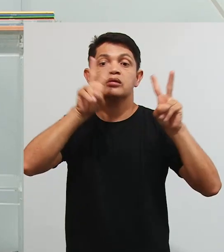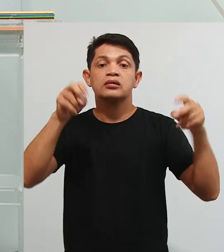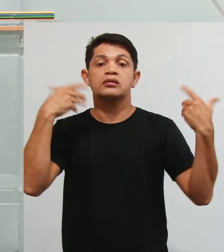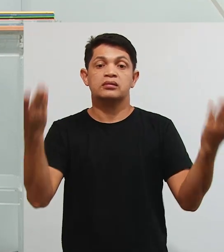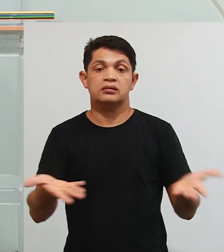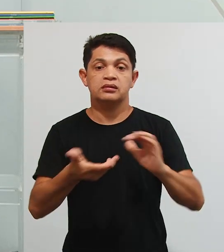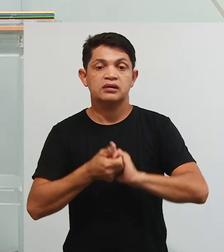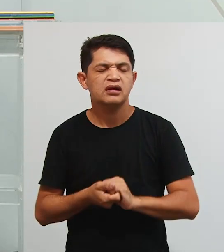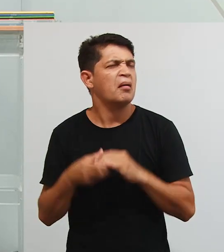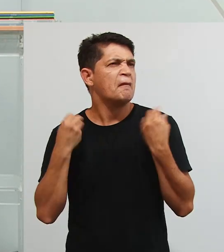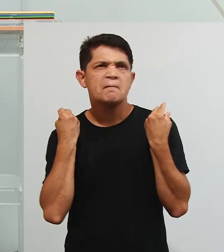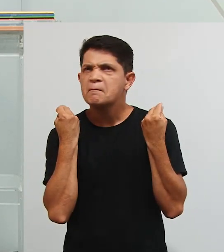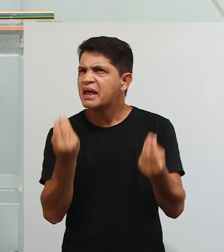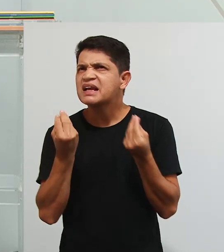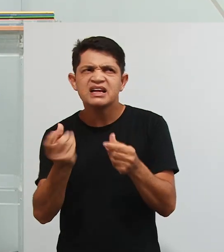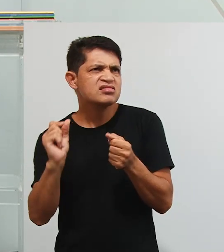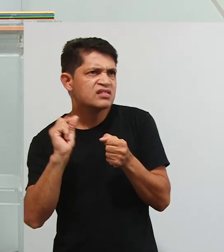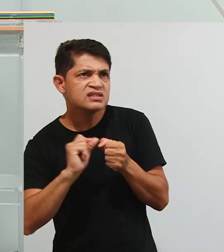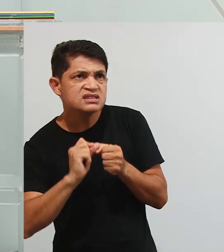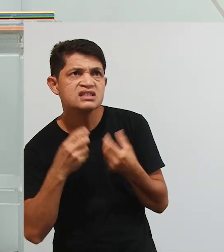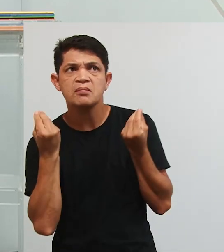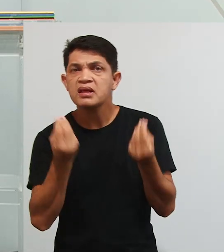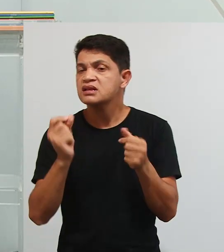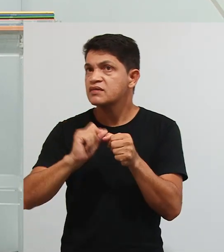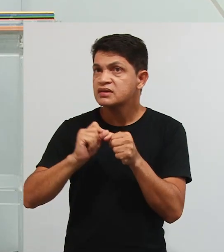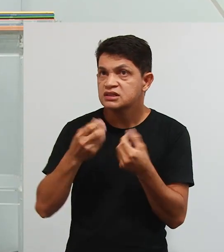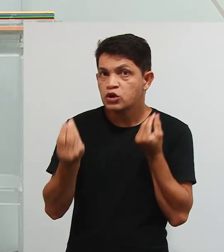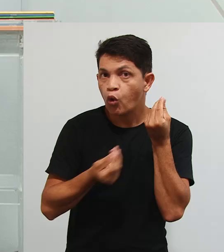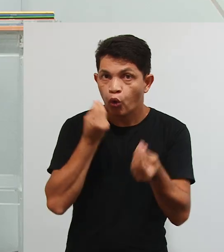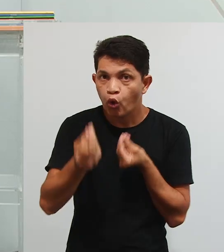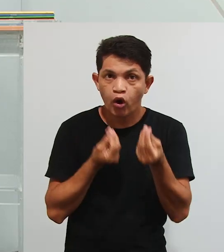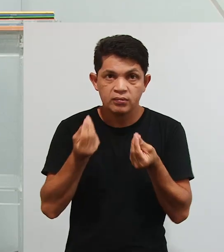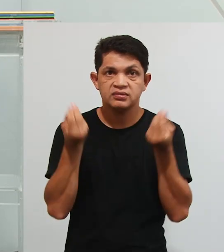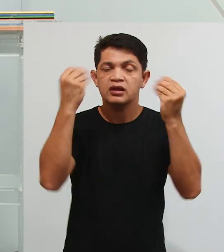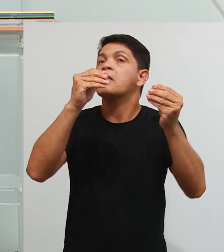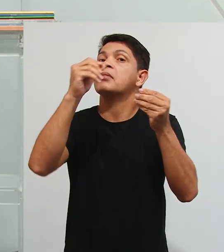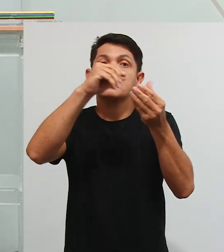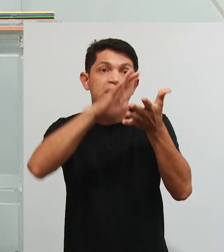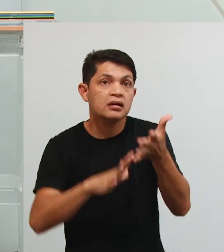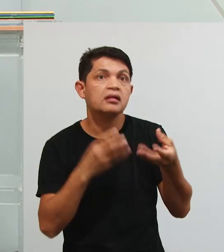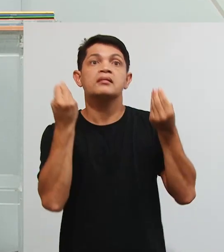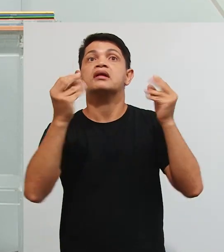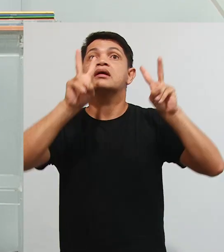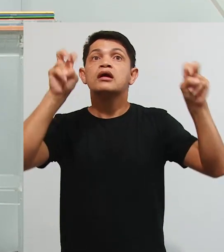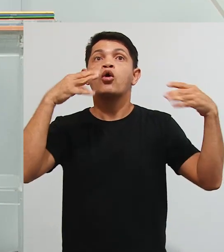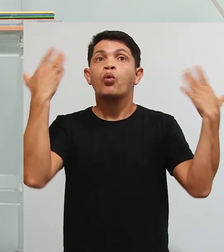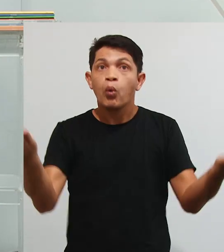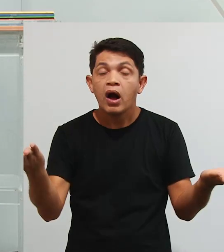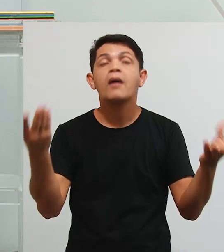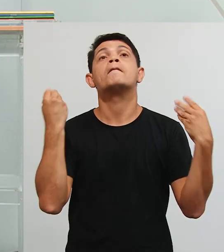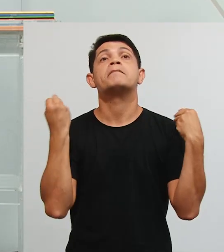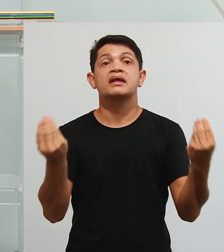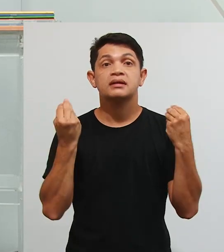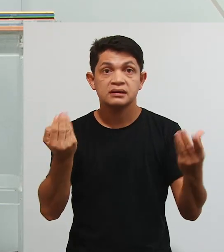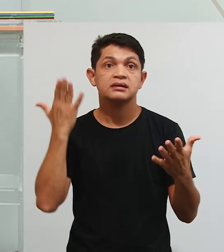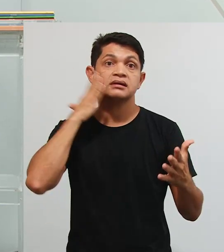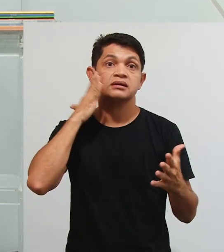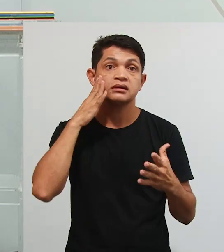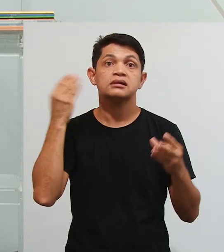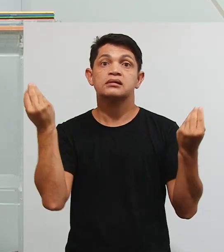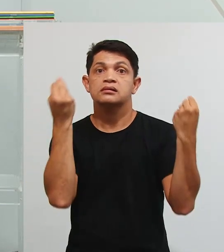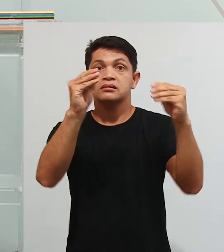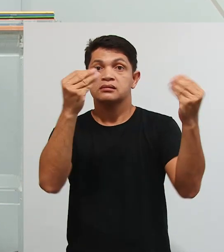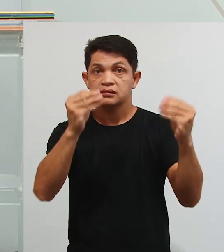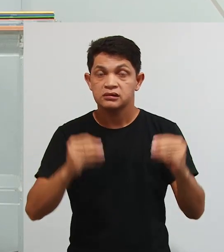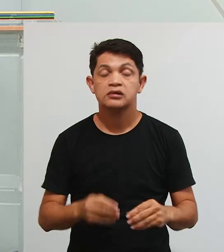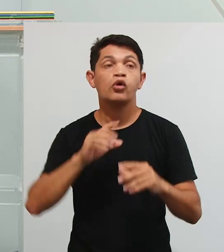é para que você está fazendo isso? Para que você está investigando essa realidade, este tema? Você tem que ter um para